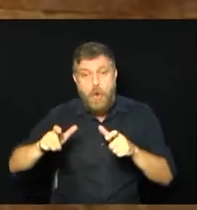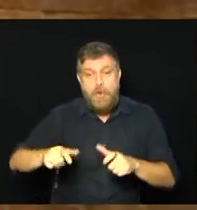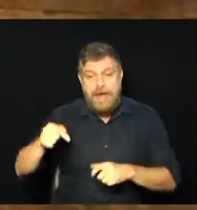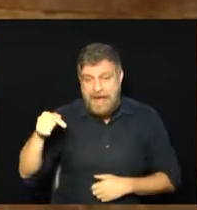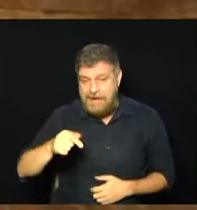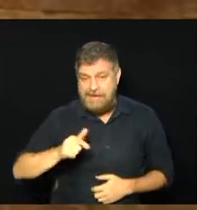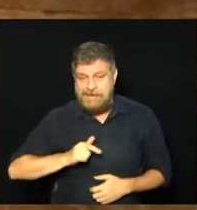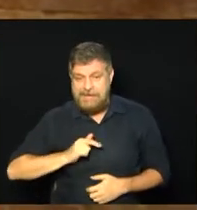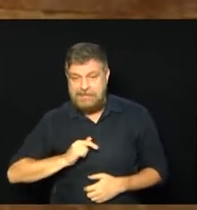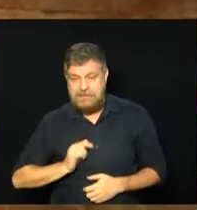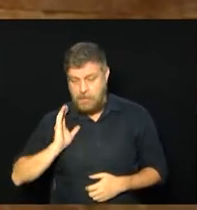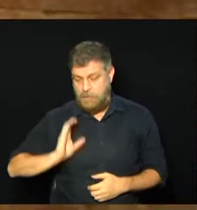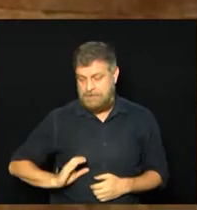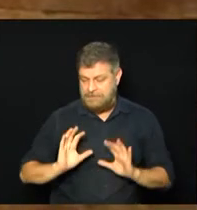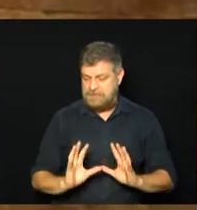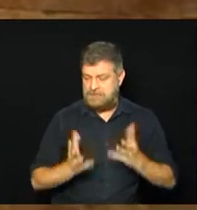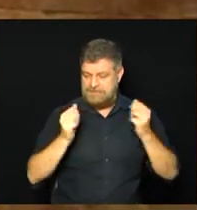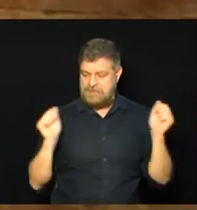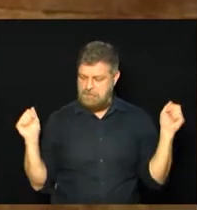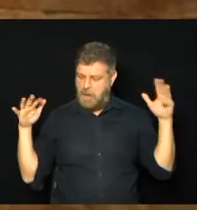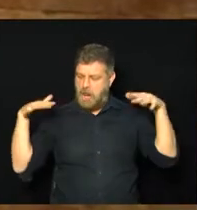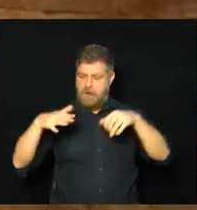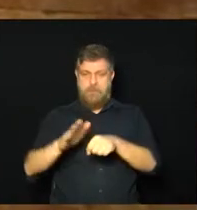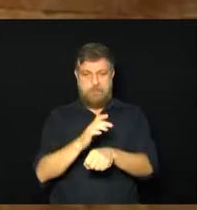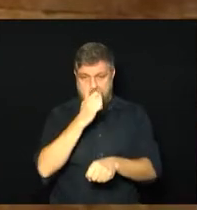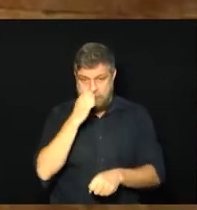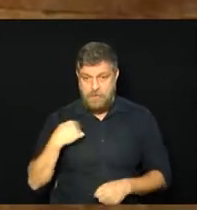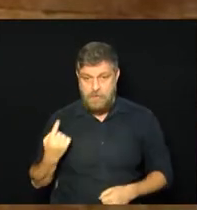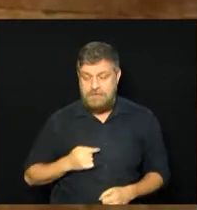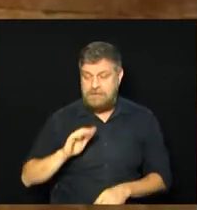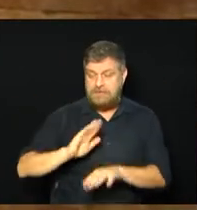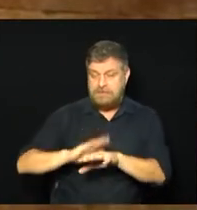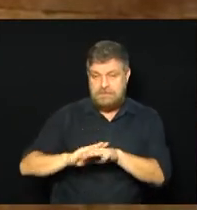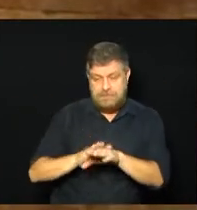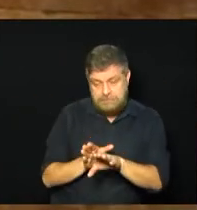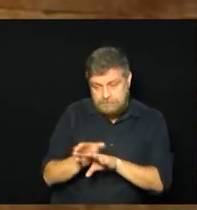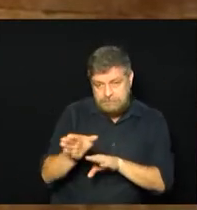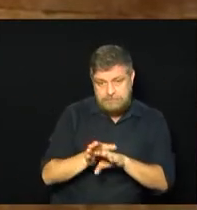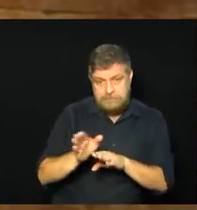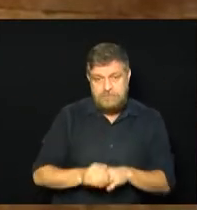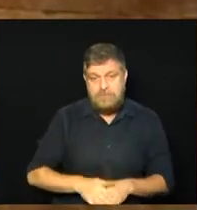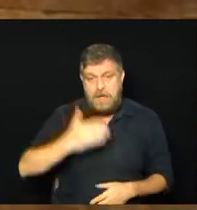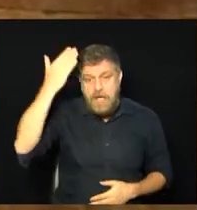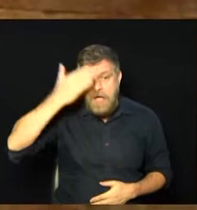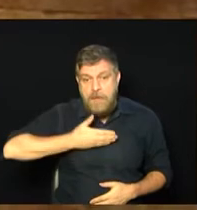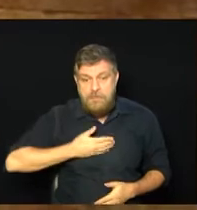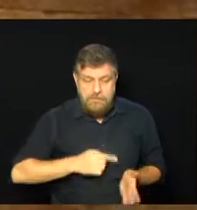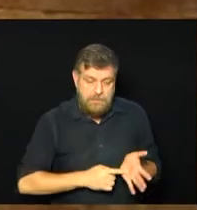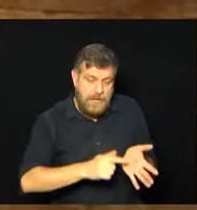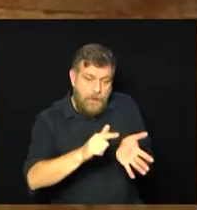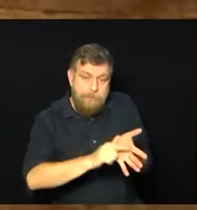tipos de comportamento, de festa, de aglomeração, o que tem sido muito feito é pedir os passaportes de vacina,